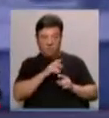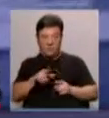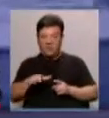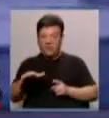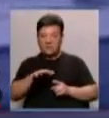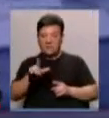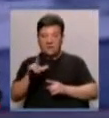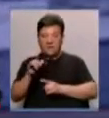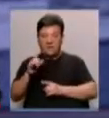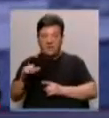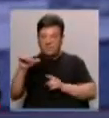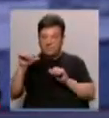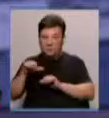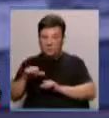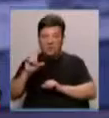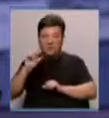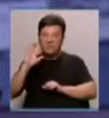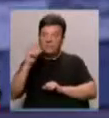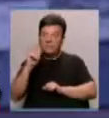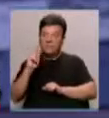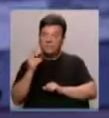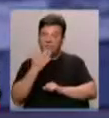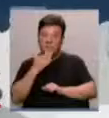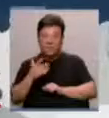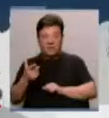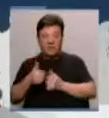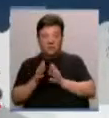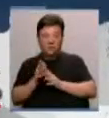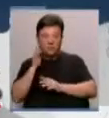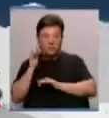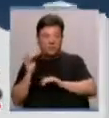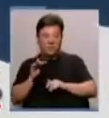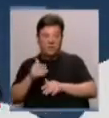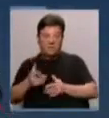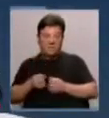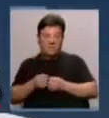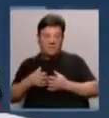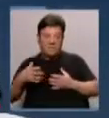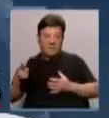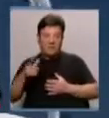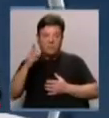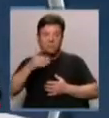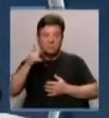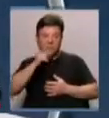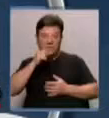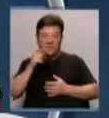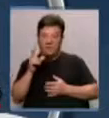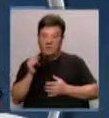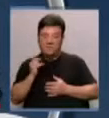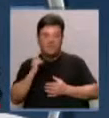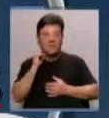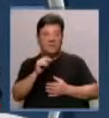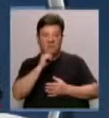situação na Líbia e a chegada do tempo quento fez aumentar tudo isto o fluxo de imigrantes que sai da Costa da Líbia por dia tem chegado a Lampedusa